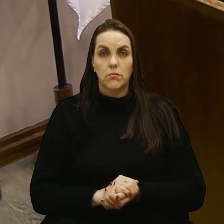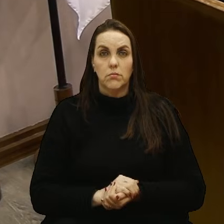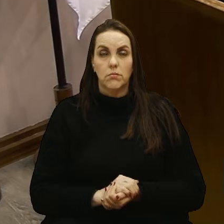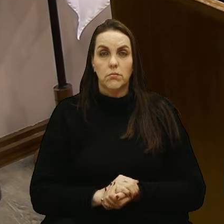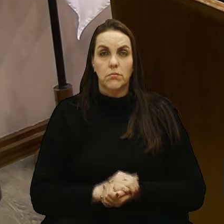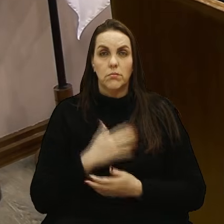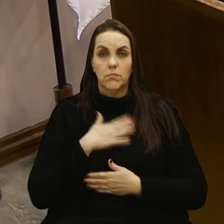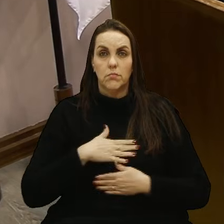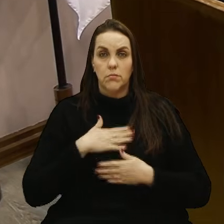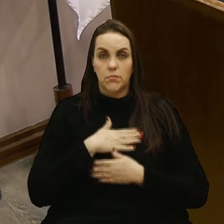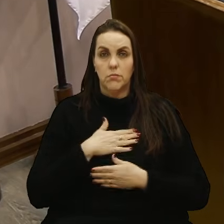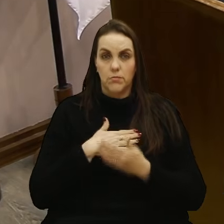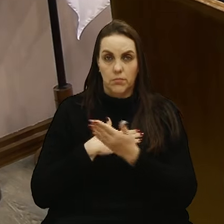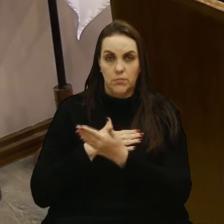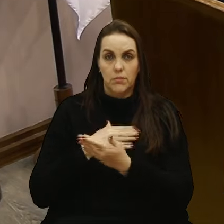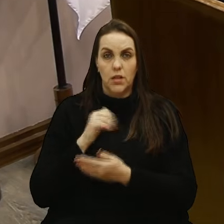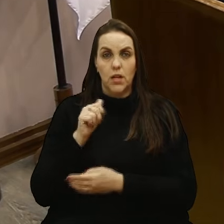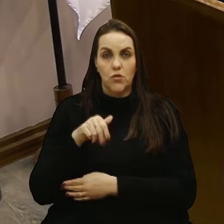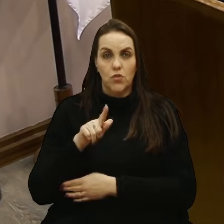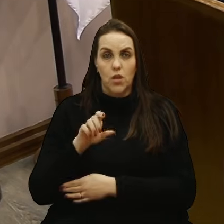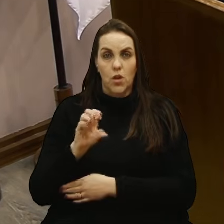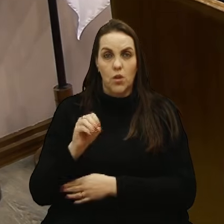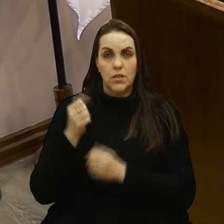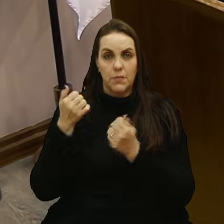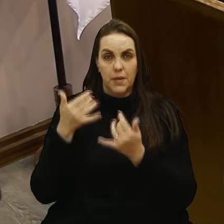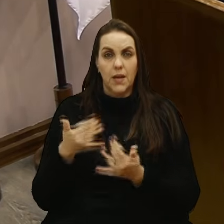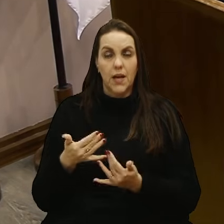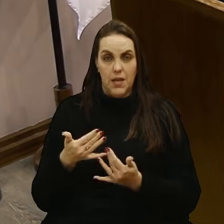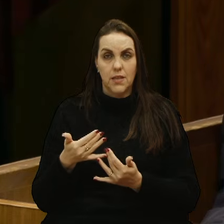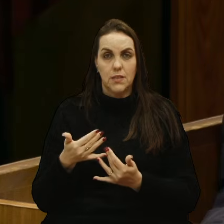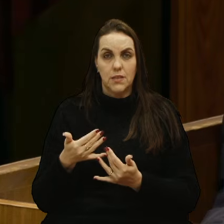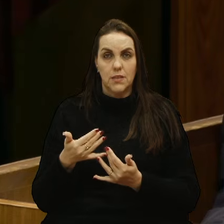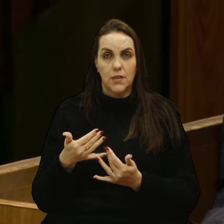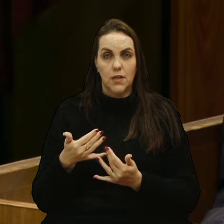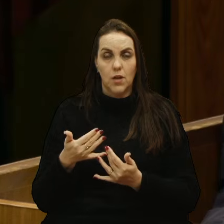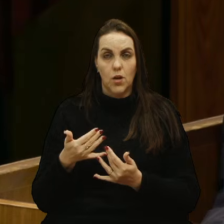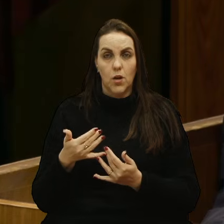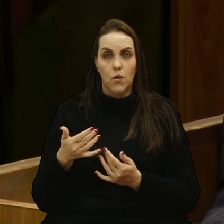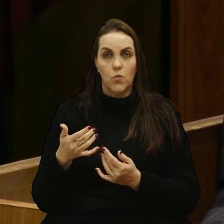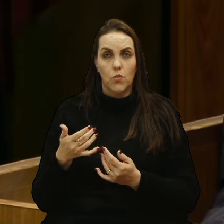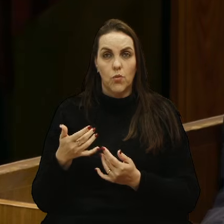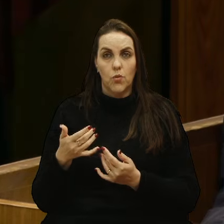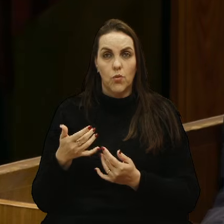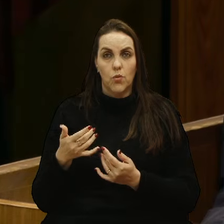gostaria que o Ângelo colocasse as tratativas